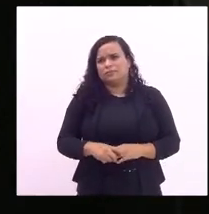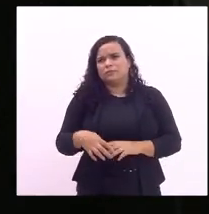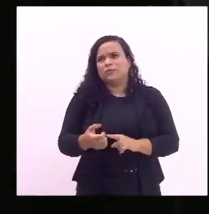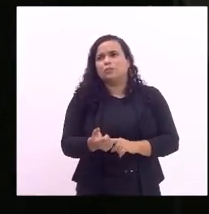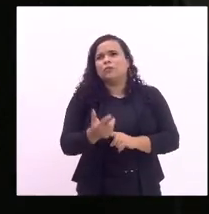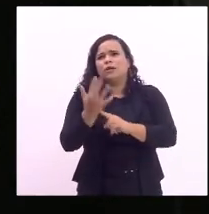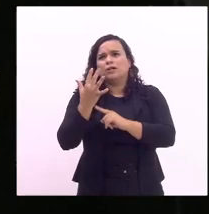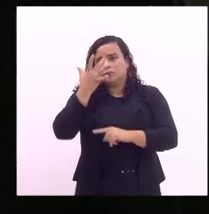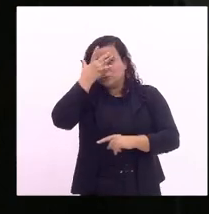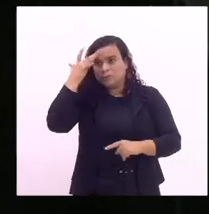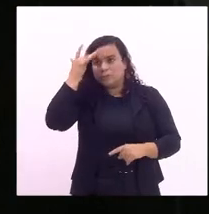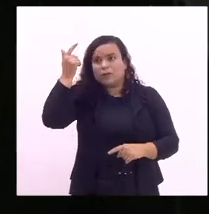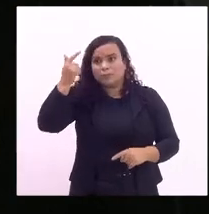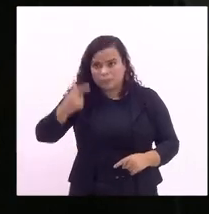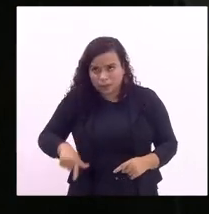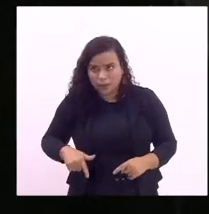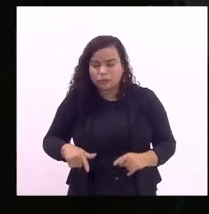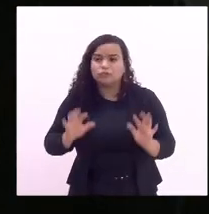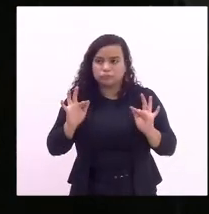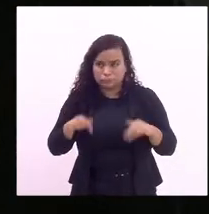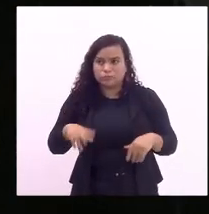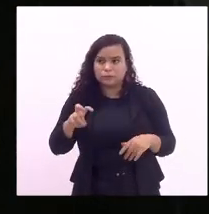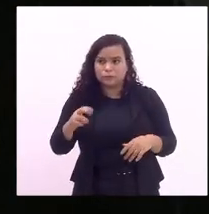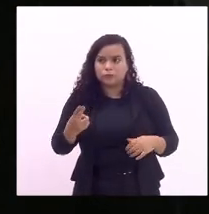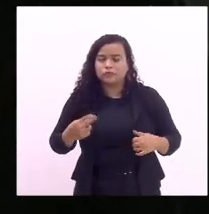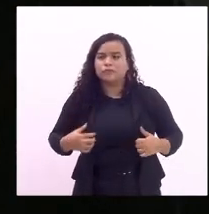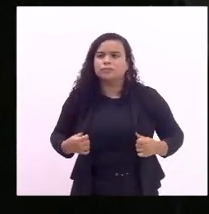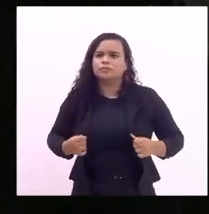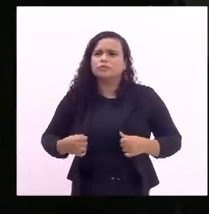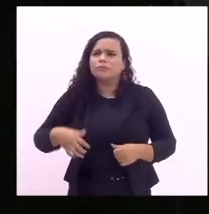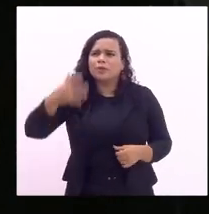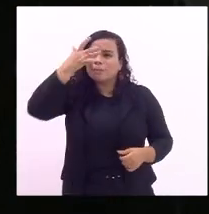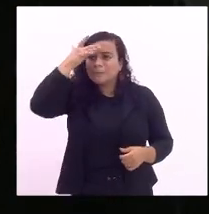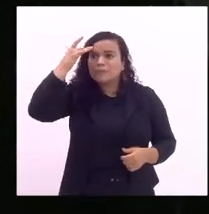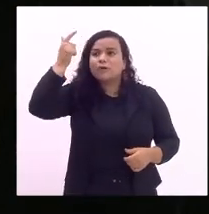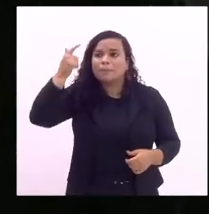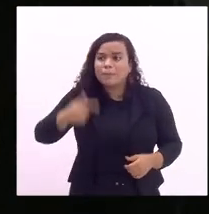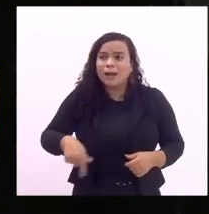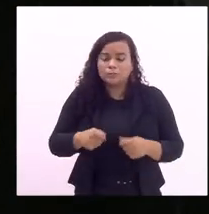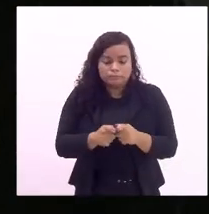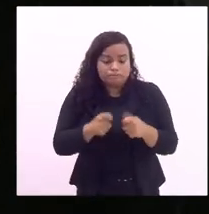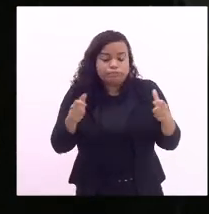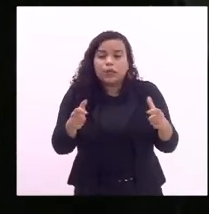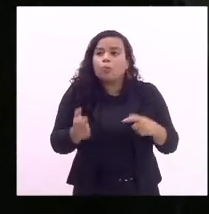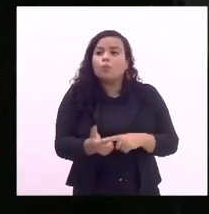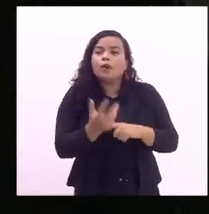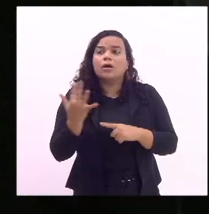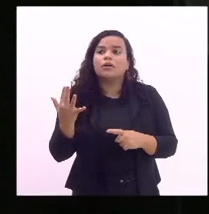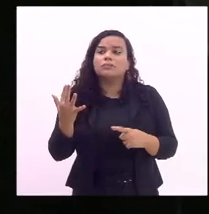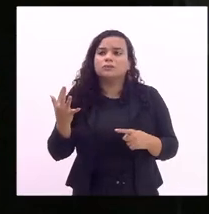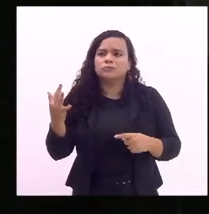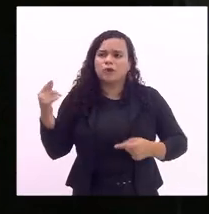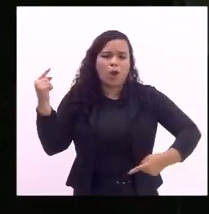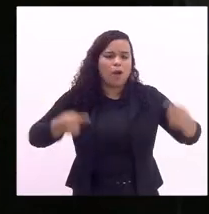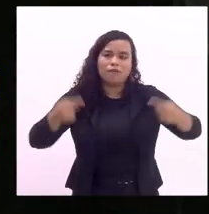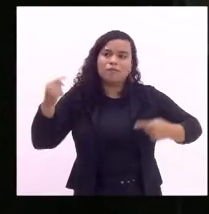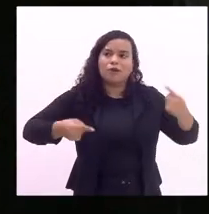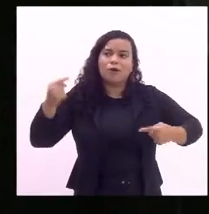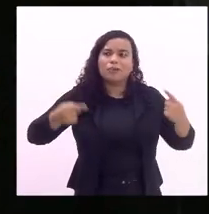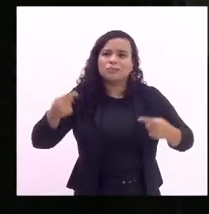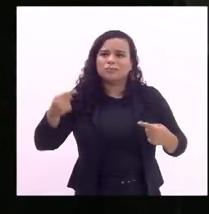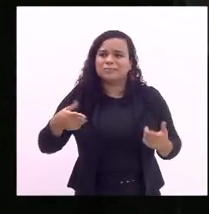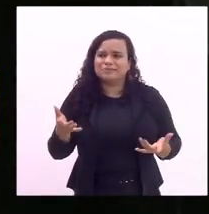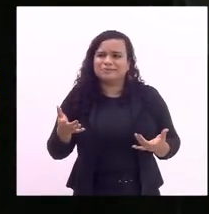mais pessoas, para concluir, deputada, quantas mais pessoas nesse confronto de quem